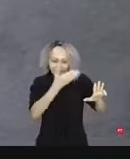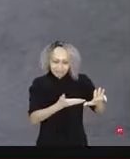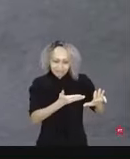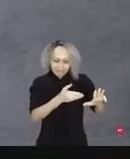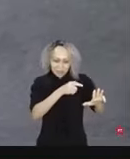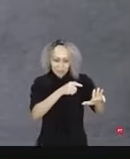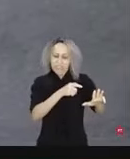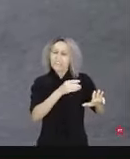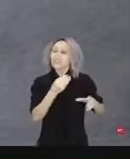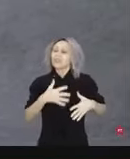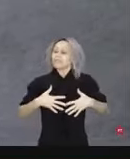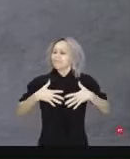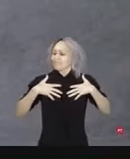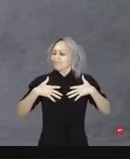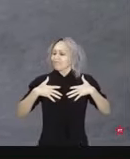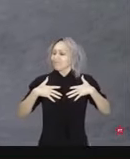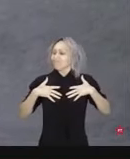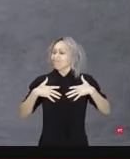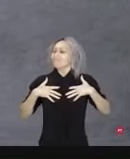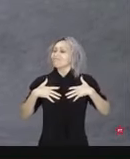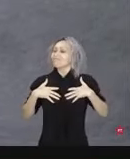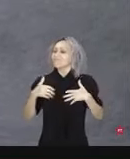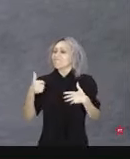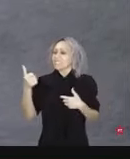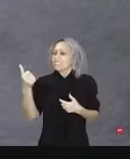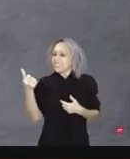eleito por